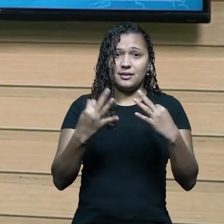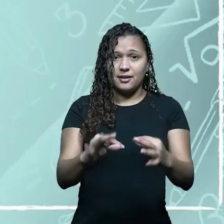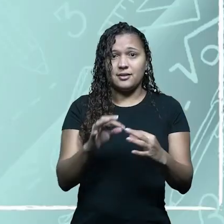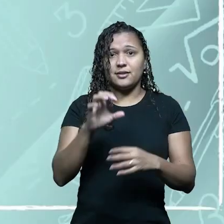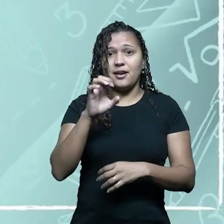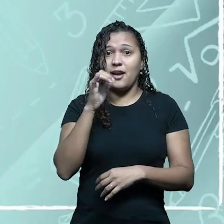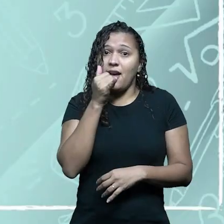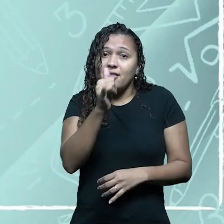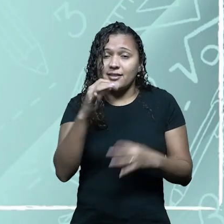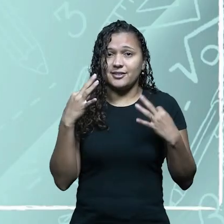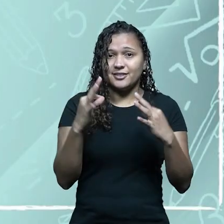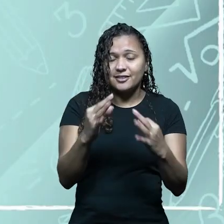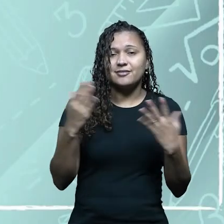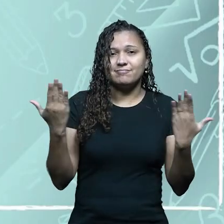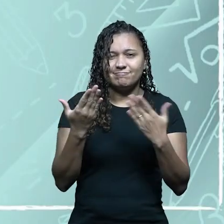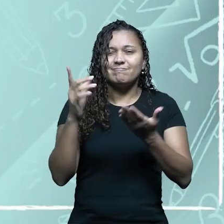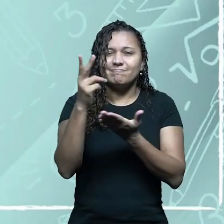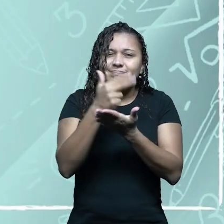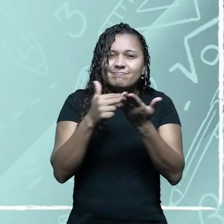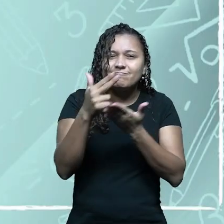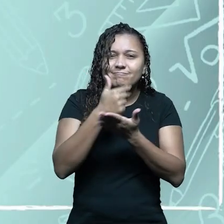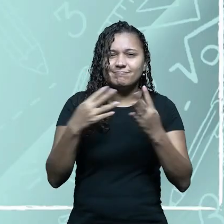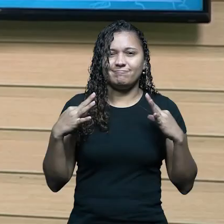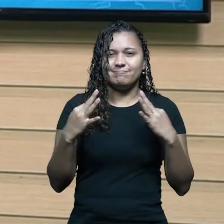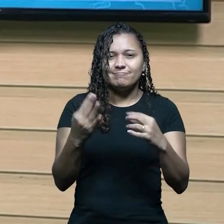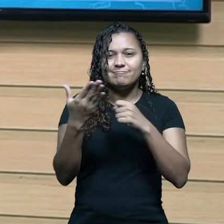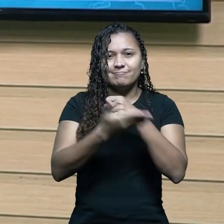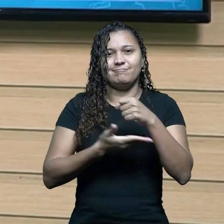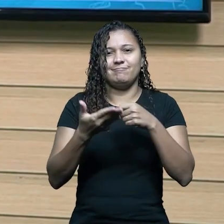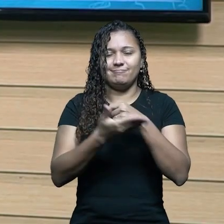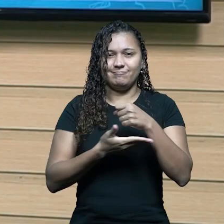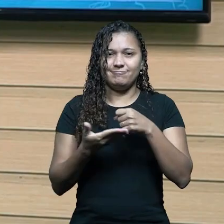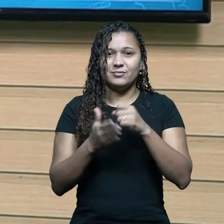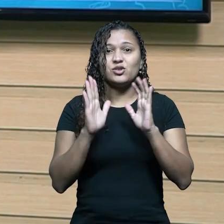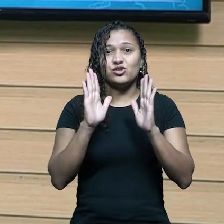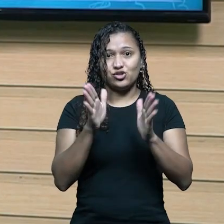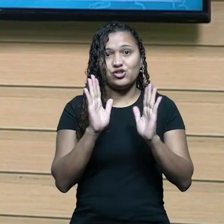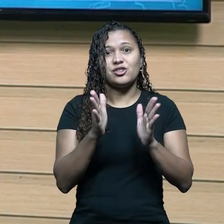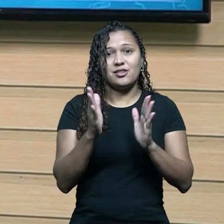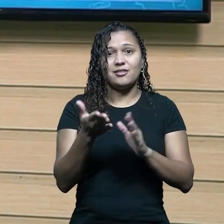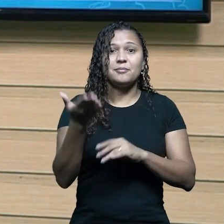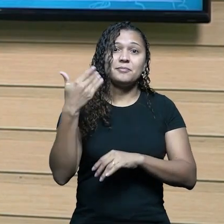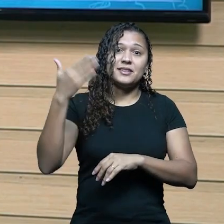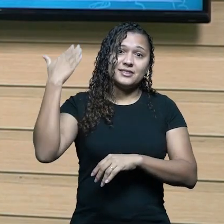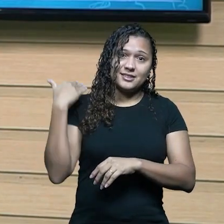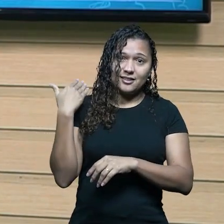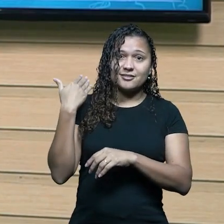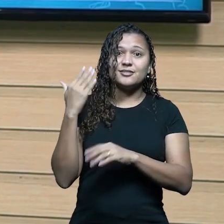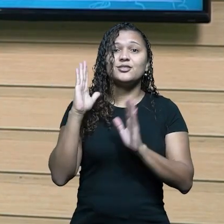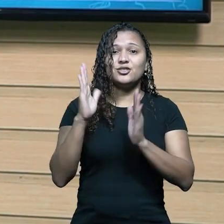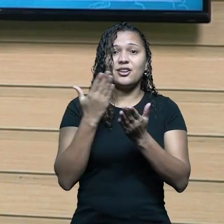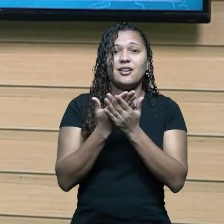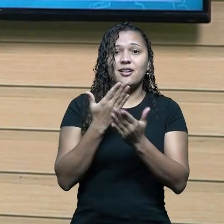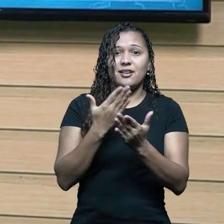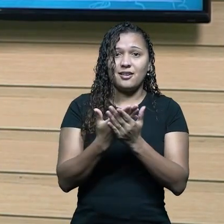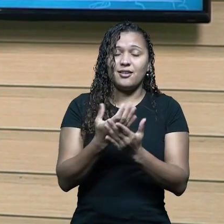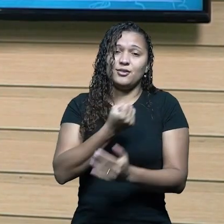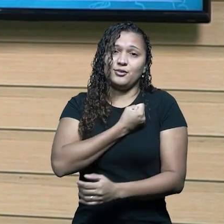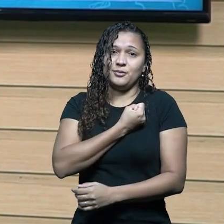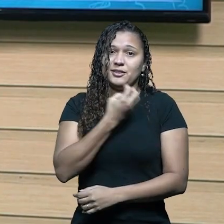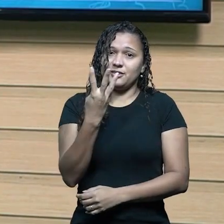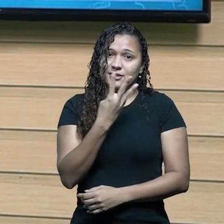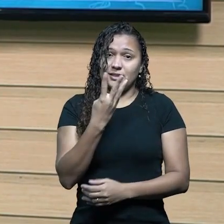na disciplina de Desenho Técnico Básico. Nós já tivemos 3 aulas, essa será a nossa quarta e última